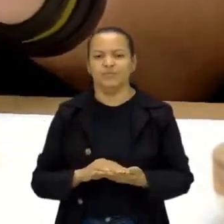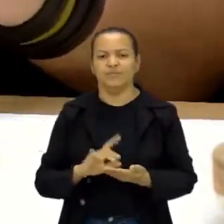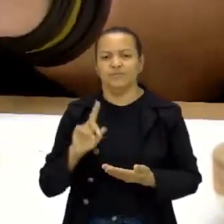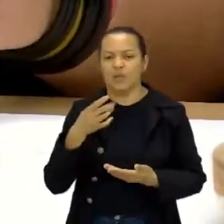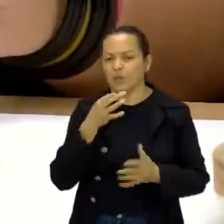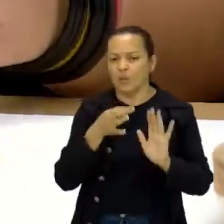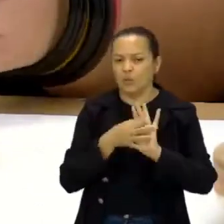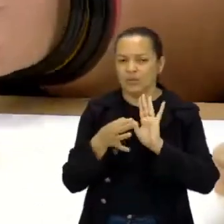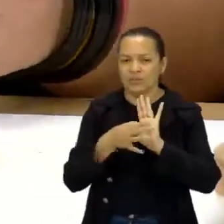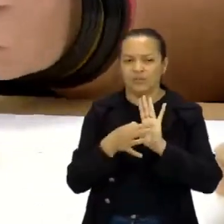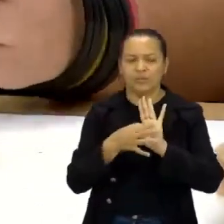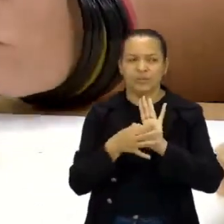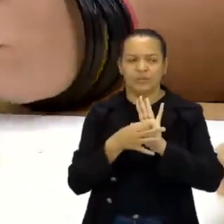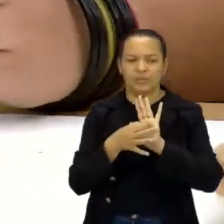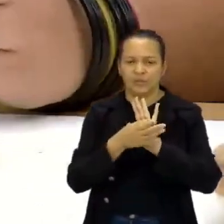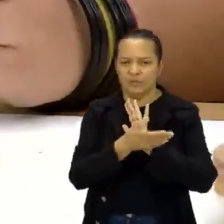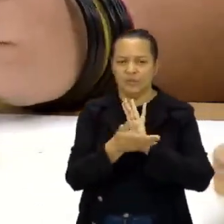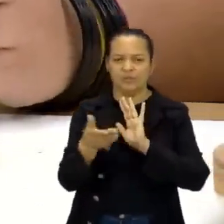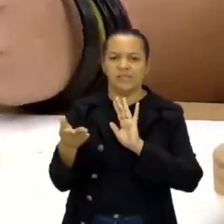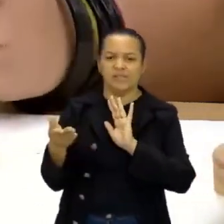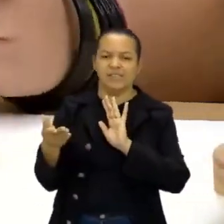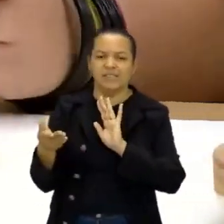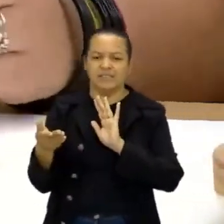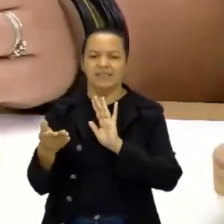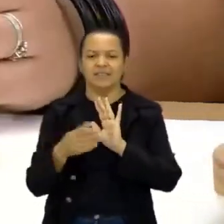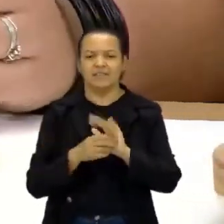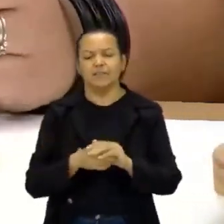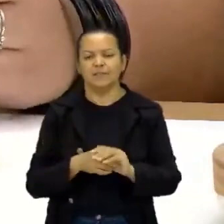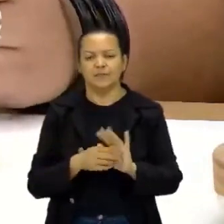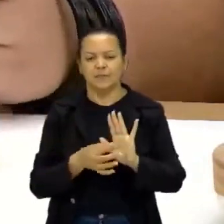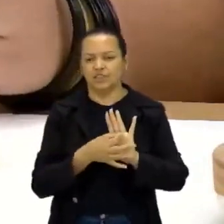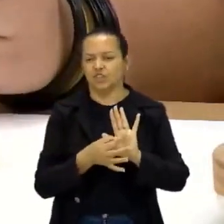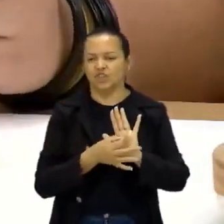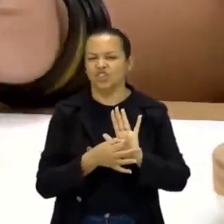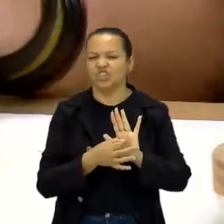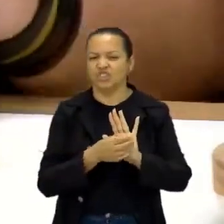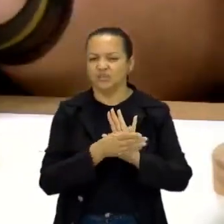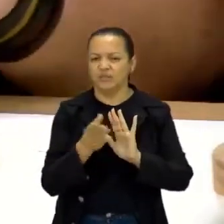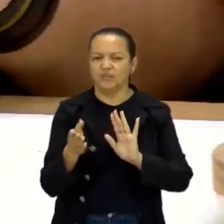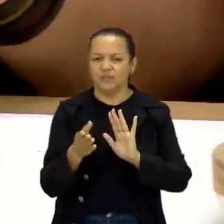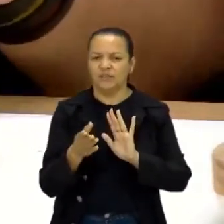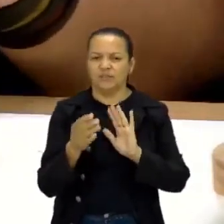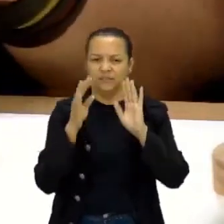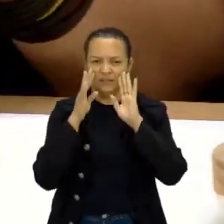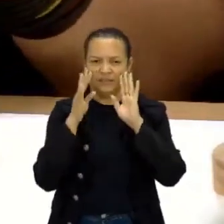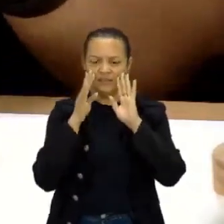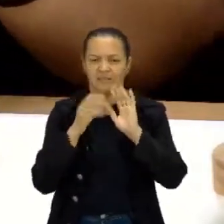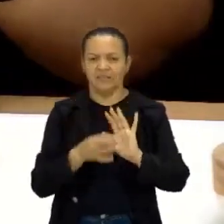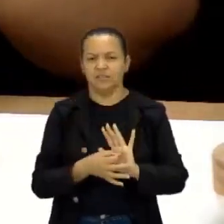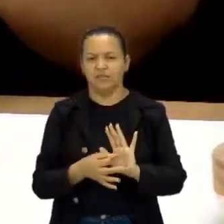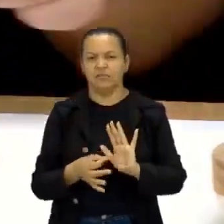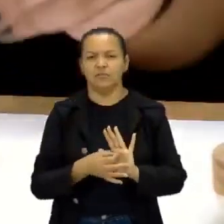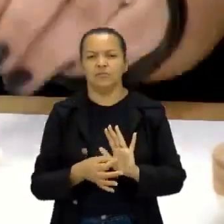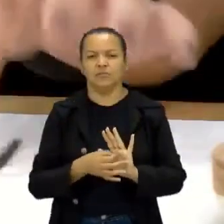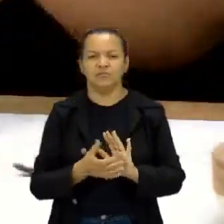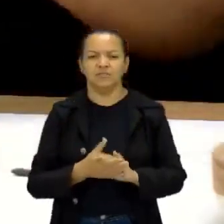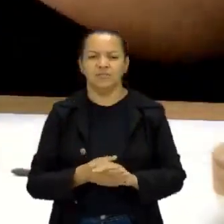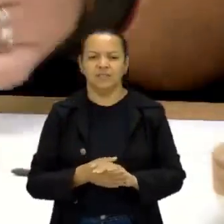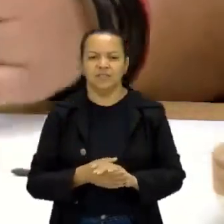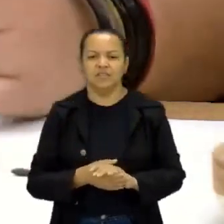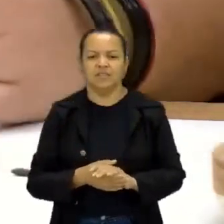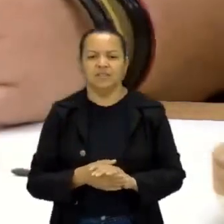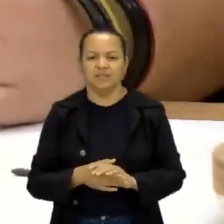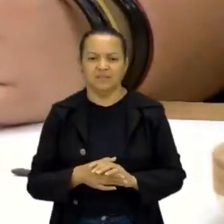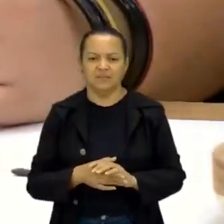Outra dica que a gente dá pra vocês aqui é o seguinte. Deixa eu tentar colar esse motor, aqui ele tem uns EVA que tá preso nele